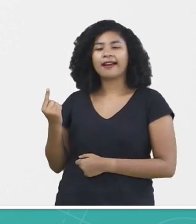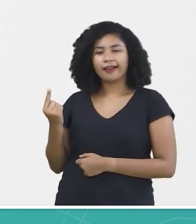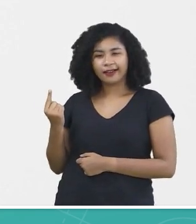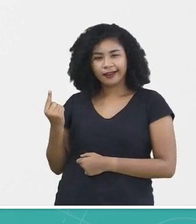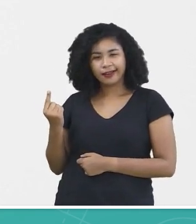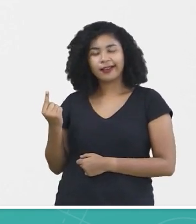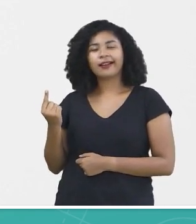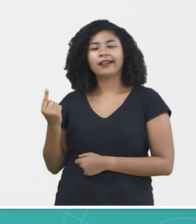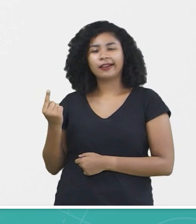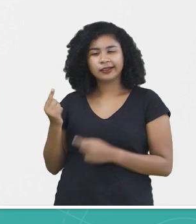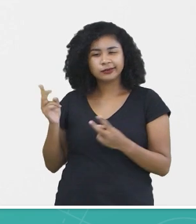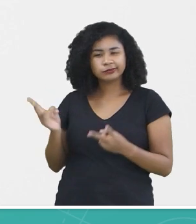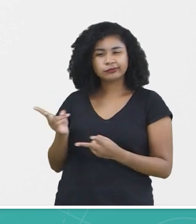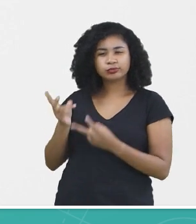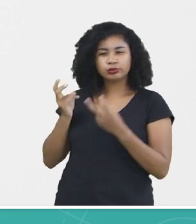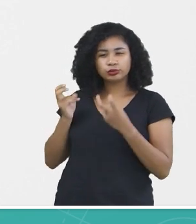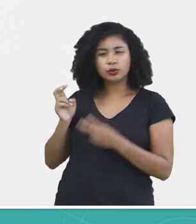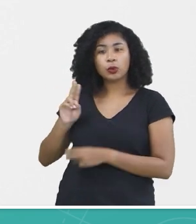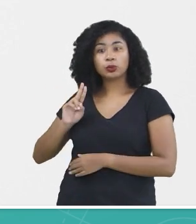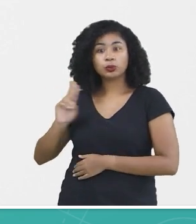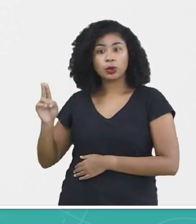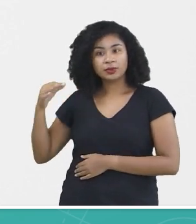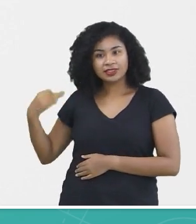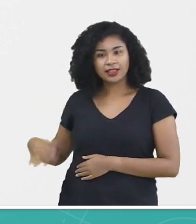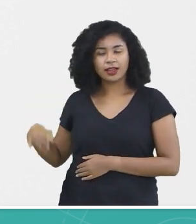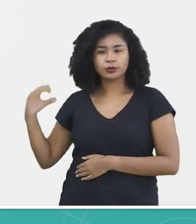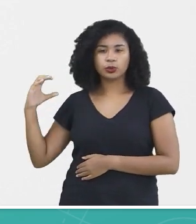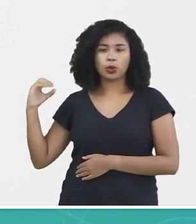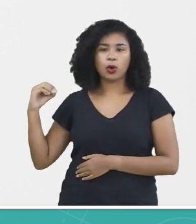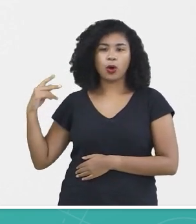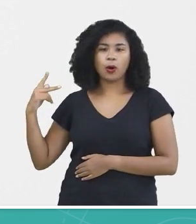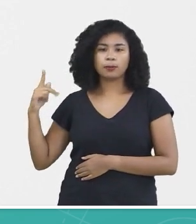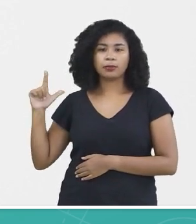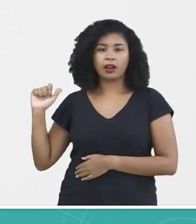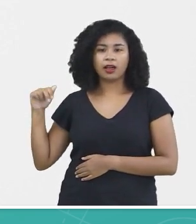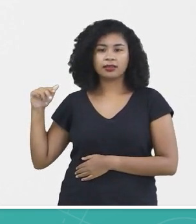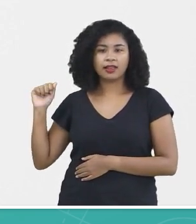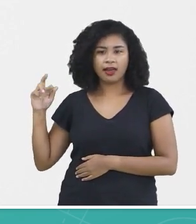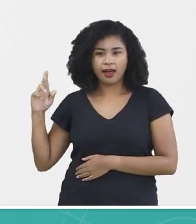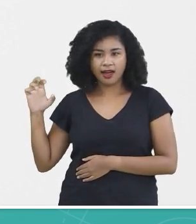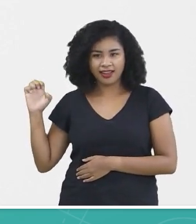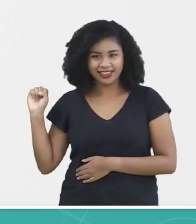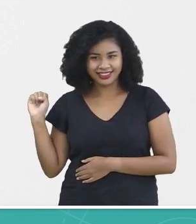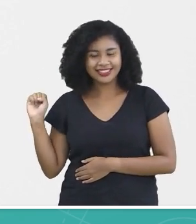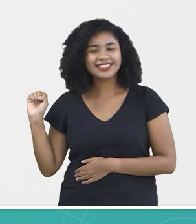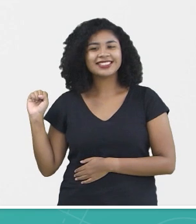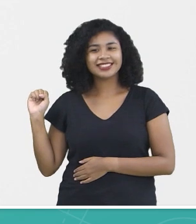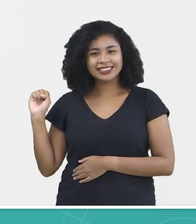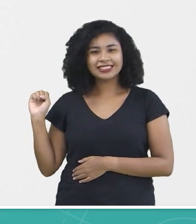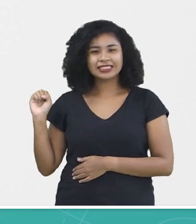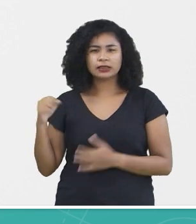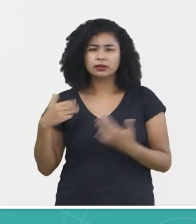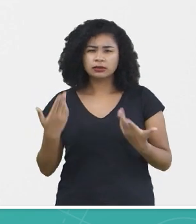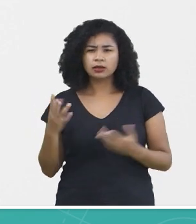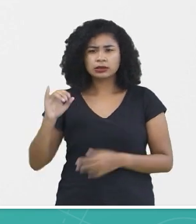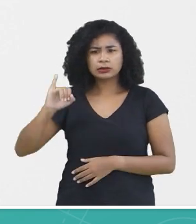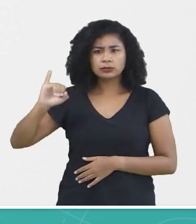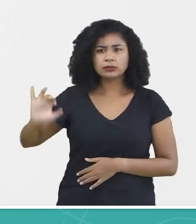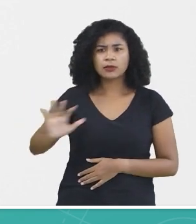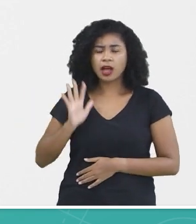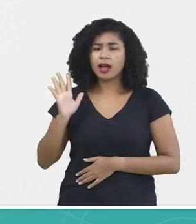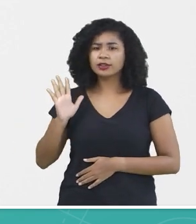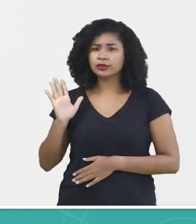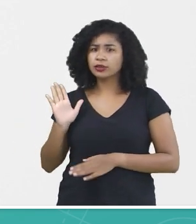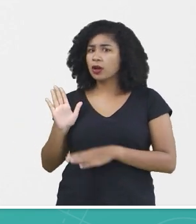retas coplanares. Legal, né? Observando a imagem, essa imagem é um comando importante para que você possa responder